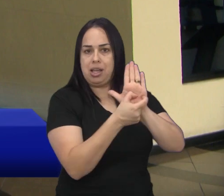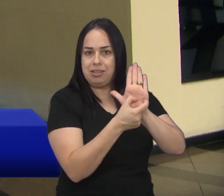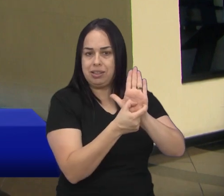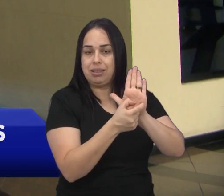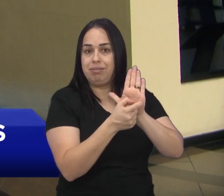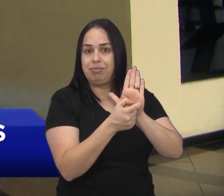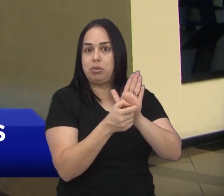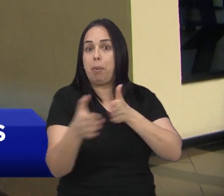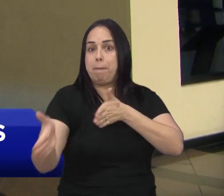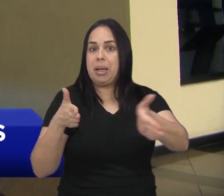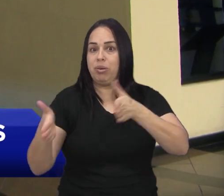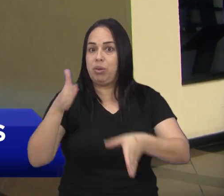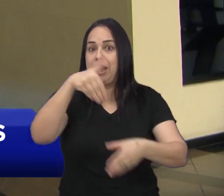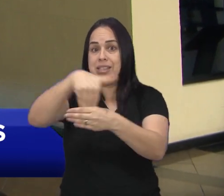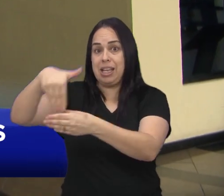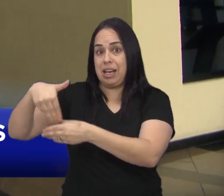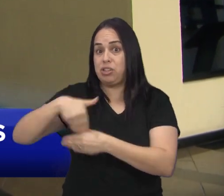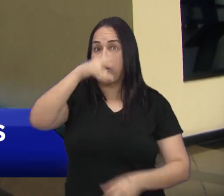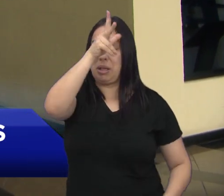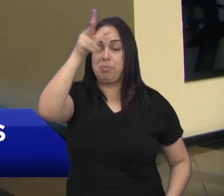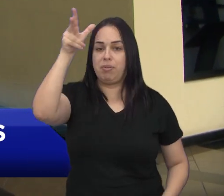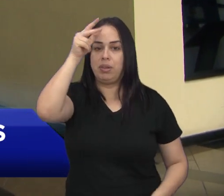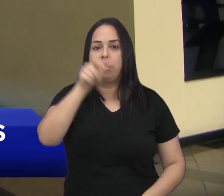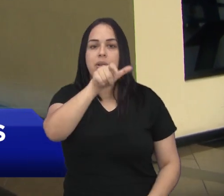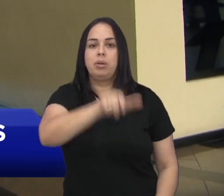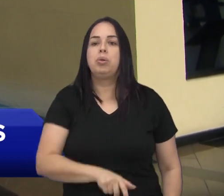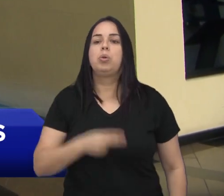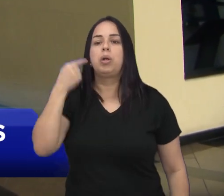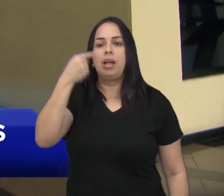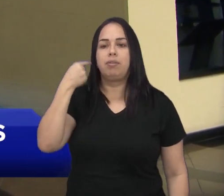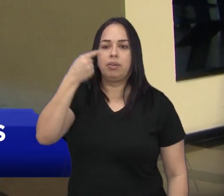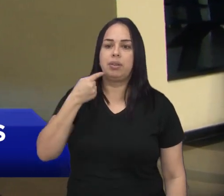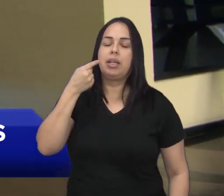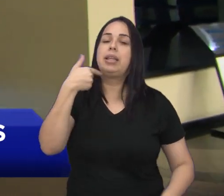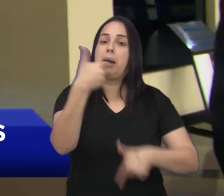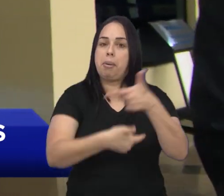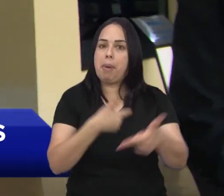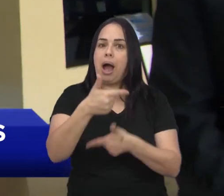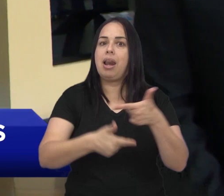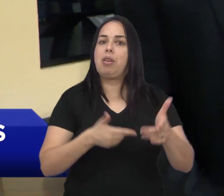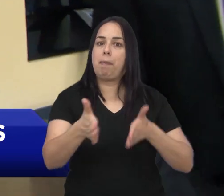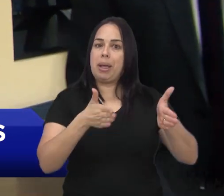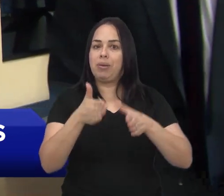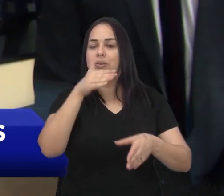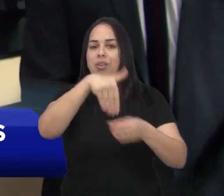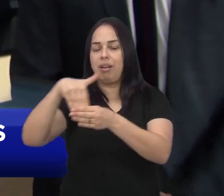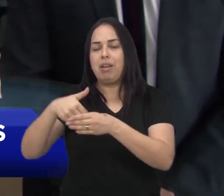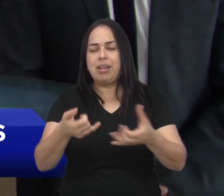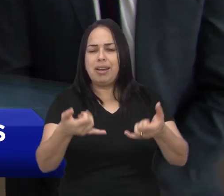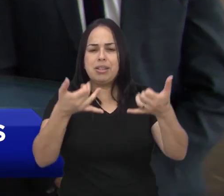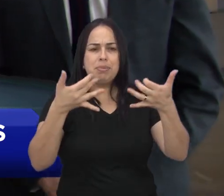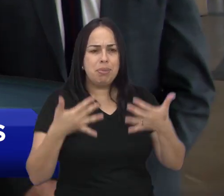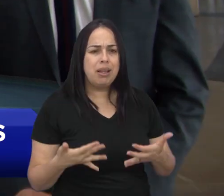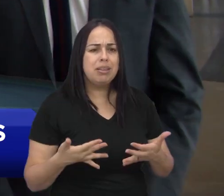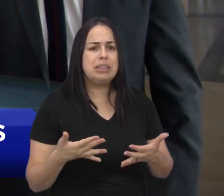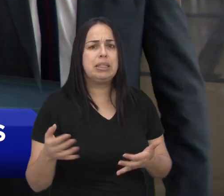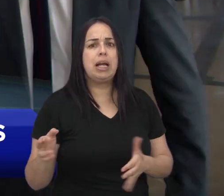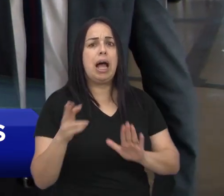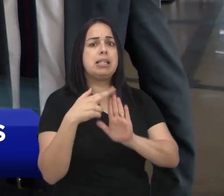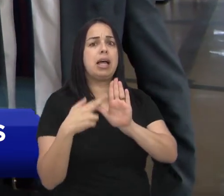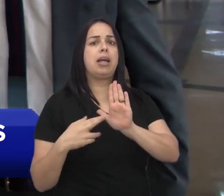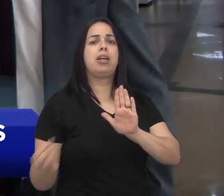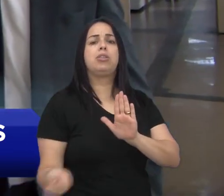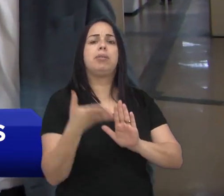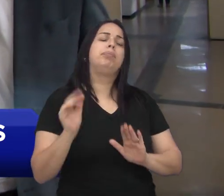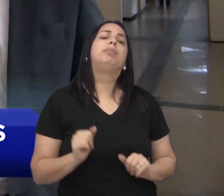né, da inteligência artificial nas eleições municipais é o advogado eleitoral Marcos Limão, e ele está aqui com a gente para explicar sobre